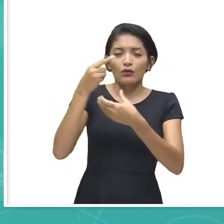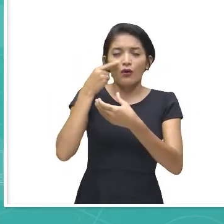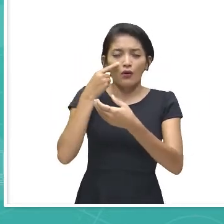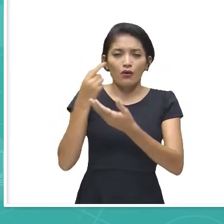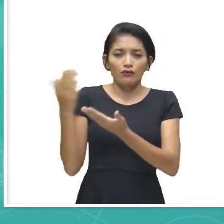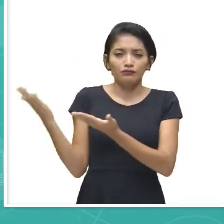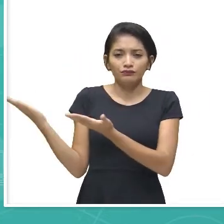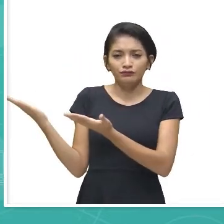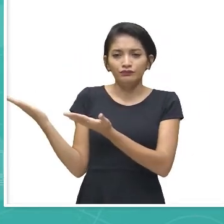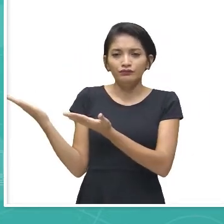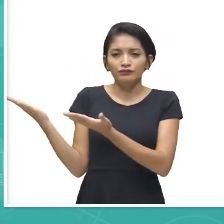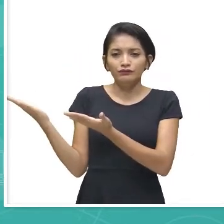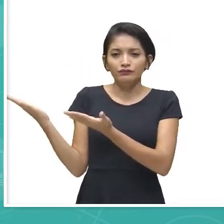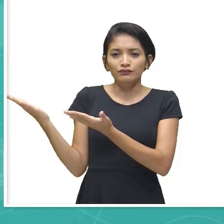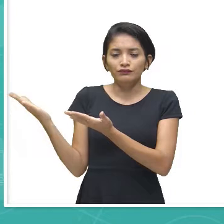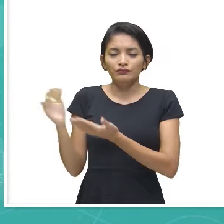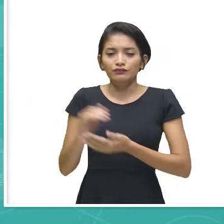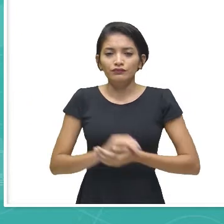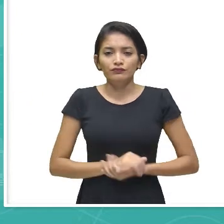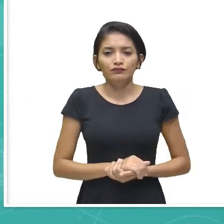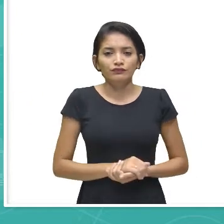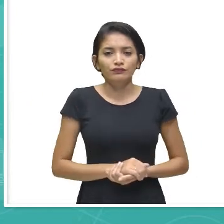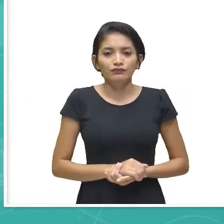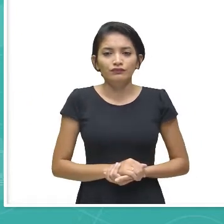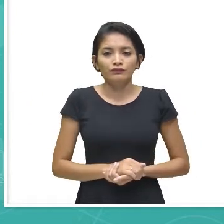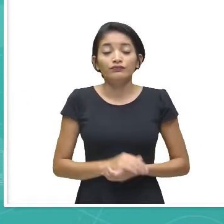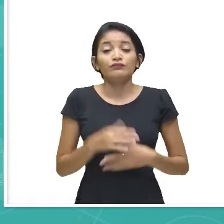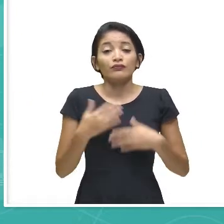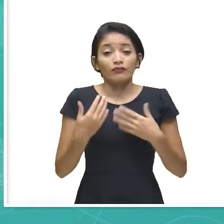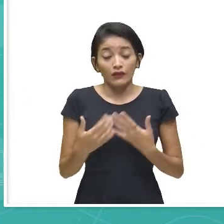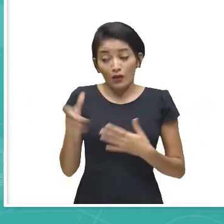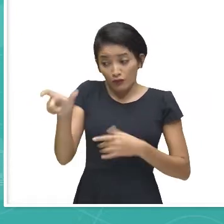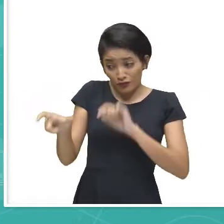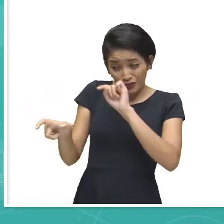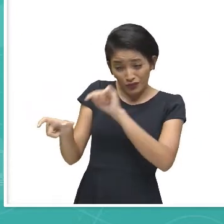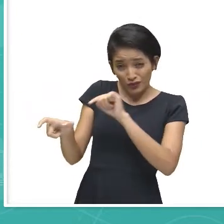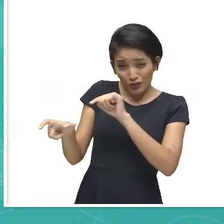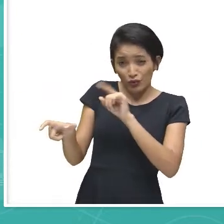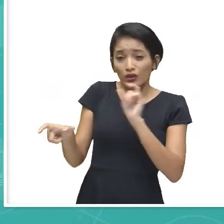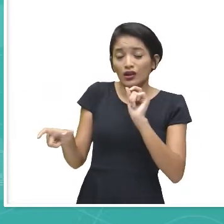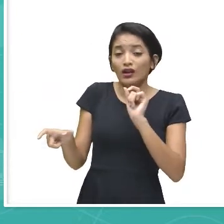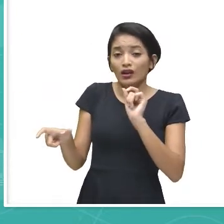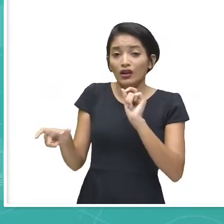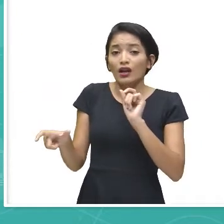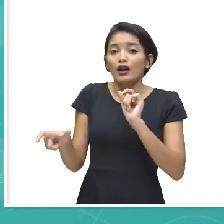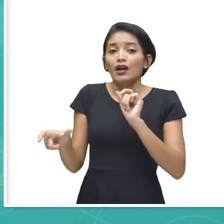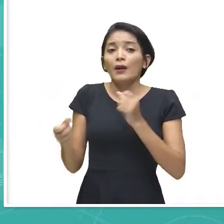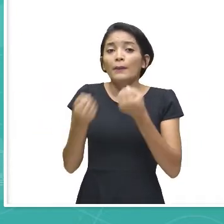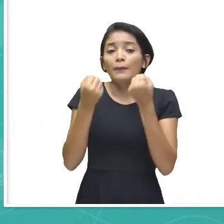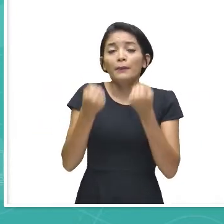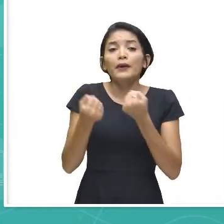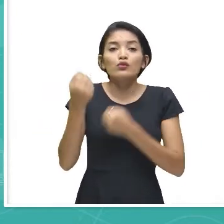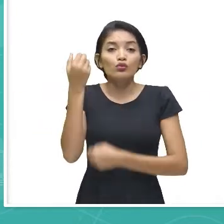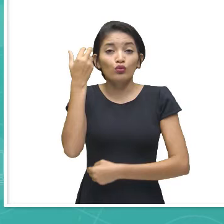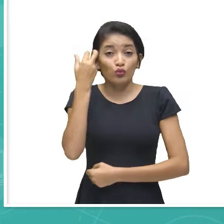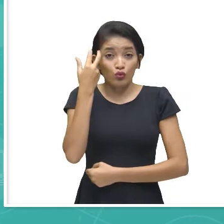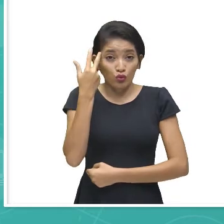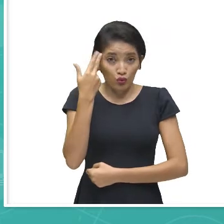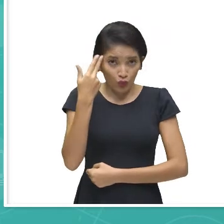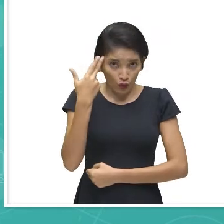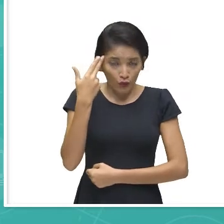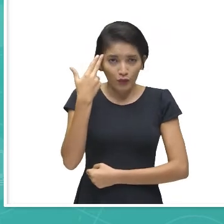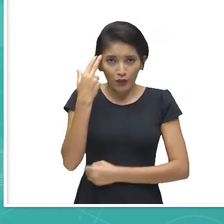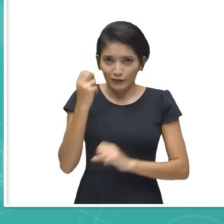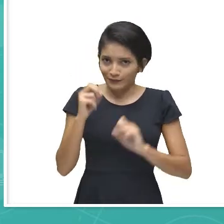dessa classificação. Logo, o nosso personagem lá, ele está no peso normal,